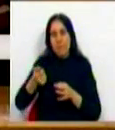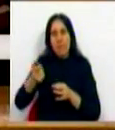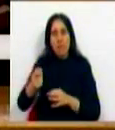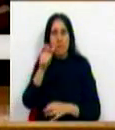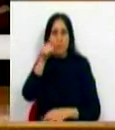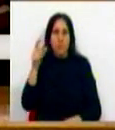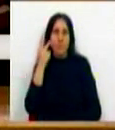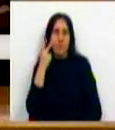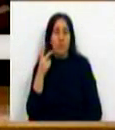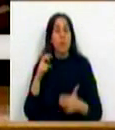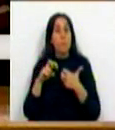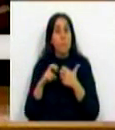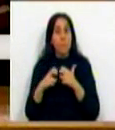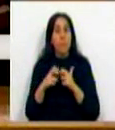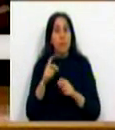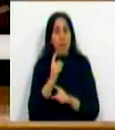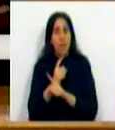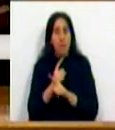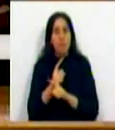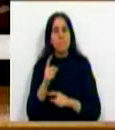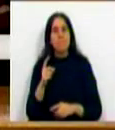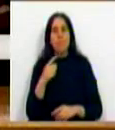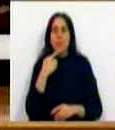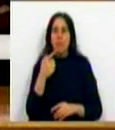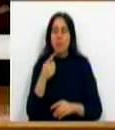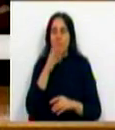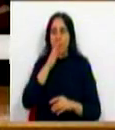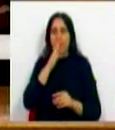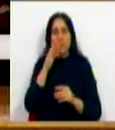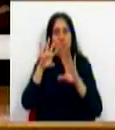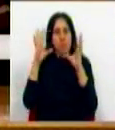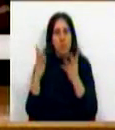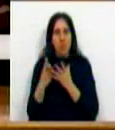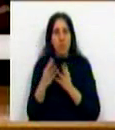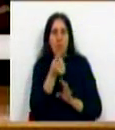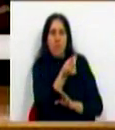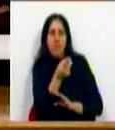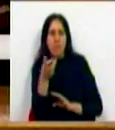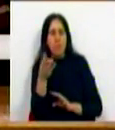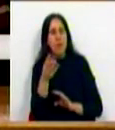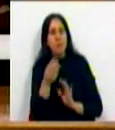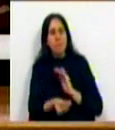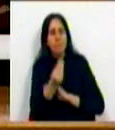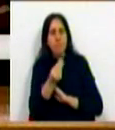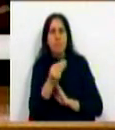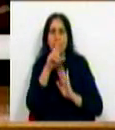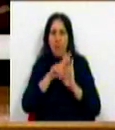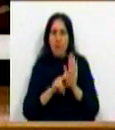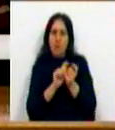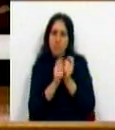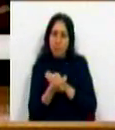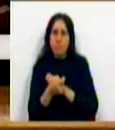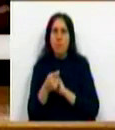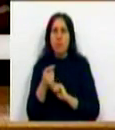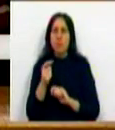existe quando a adaptação a situações particulares se faz prática geral e quando a exceção ameaça tornar-se regra, com o beneplácito e,